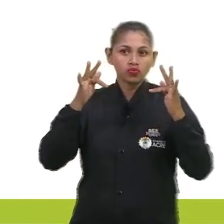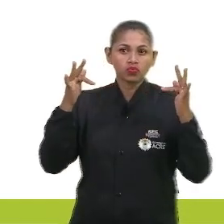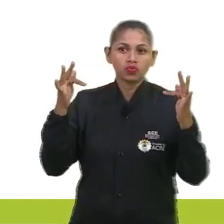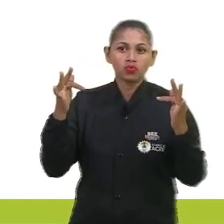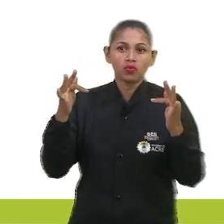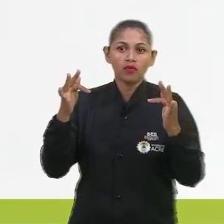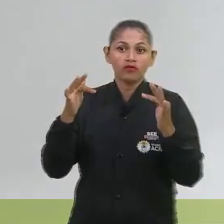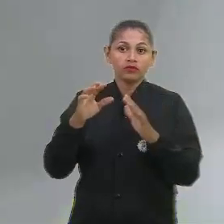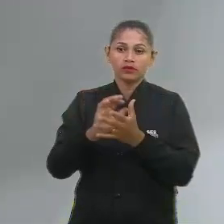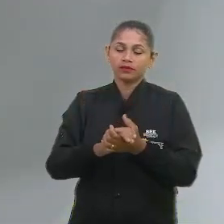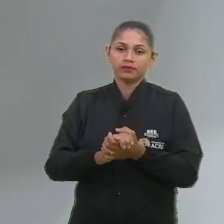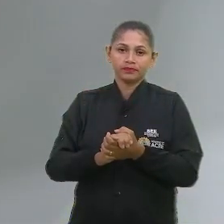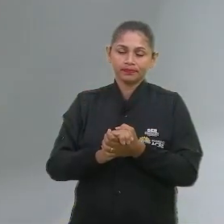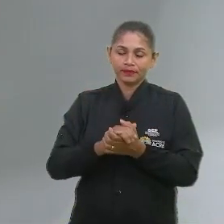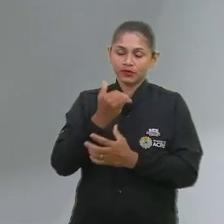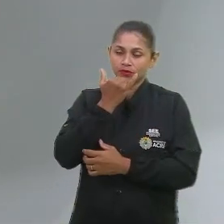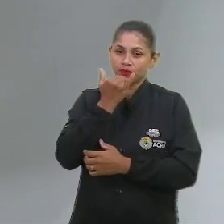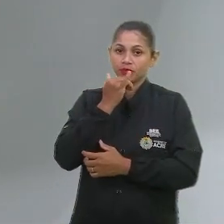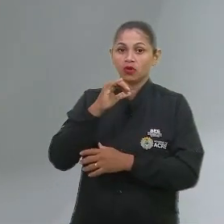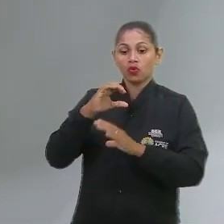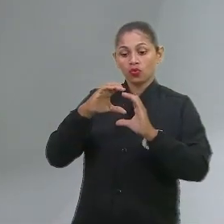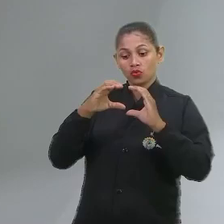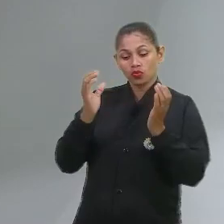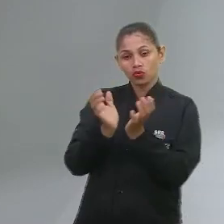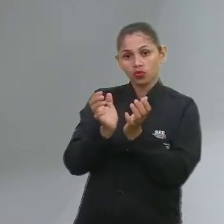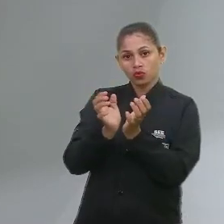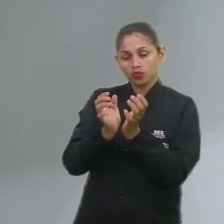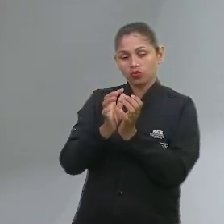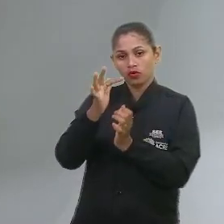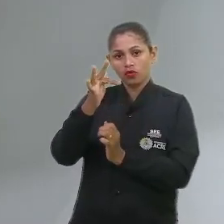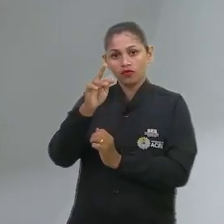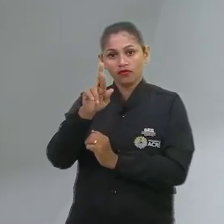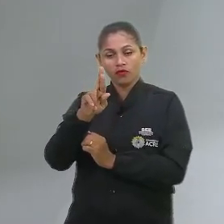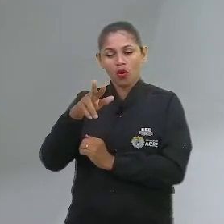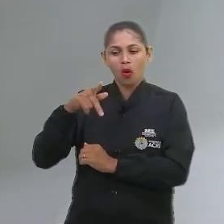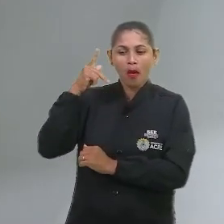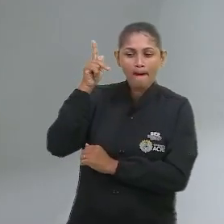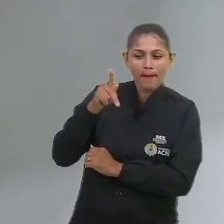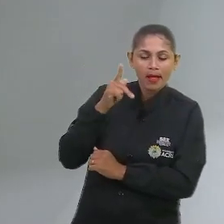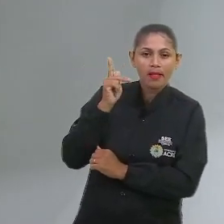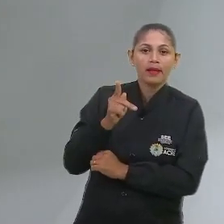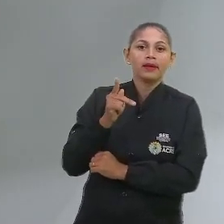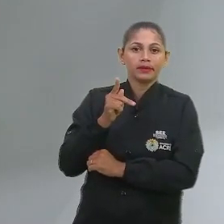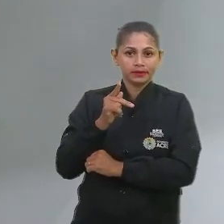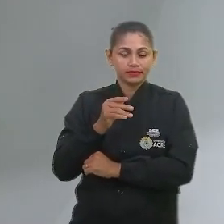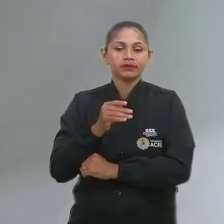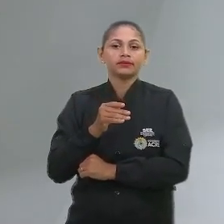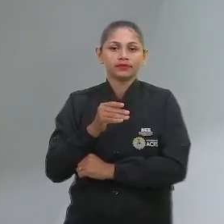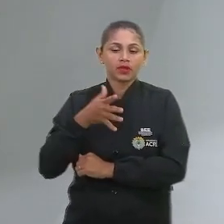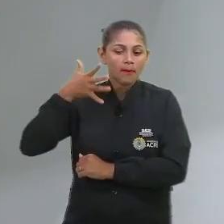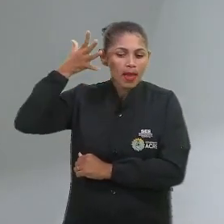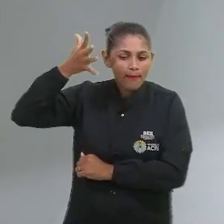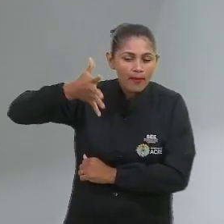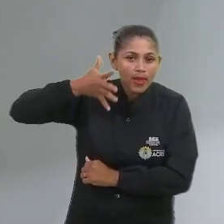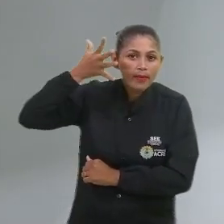as intervenções urbanas, como são o caso dos protestos, né, das